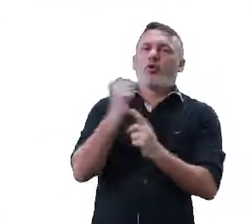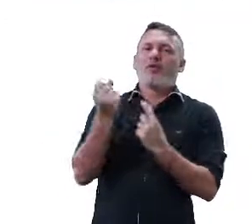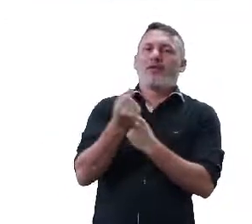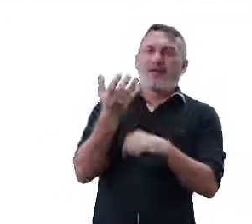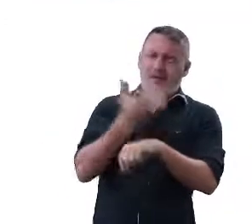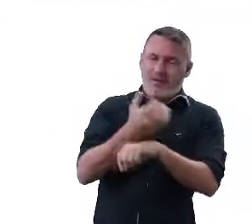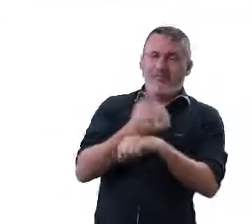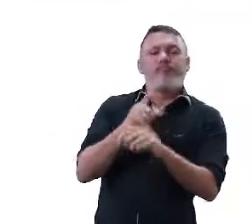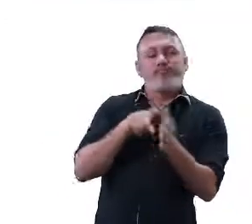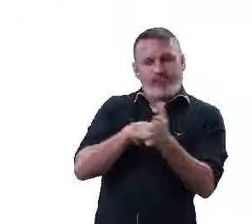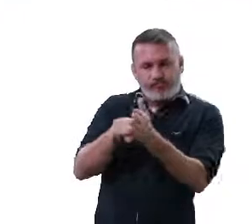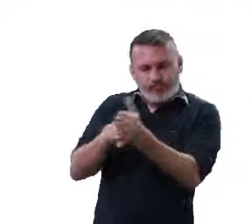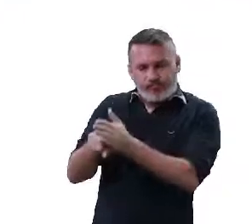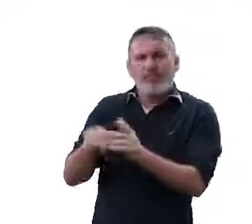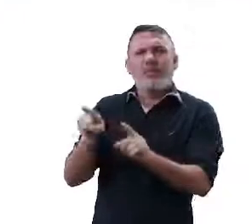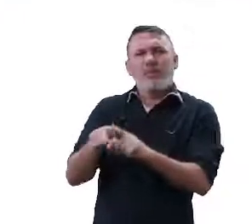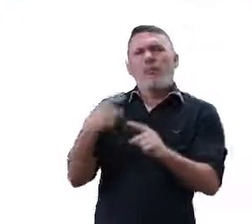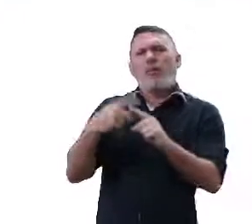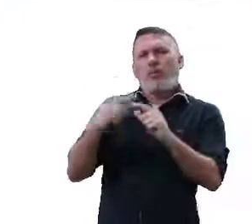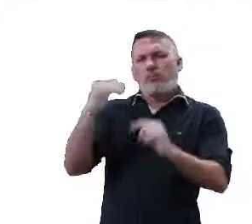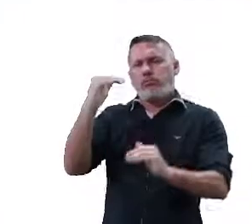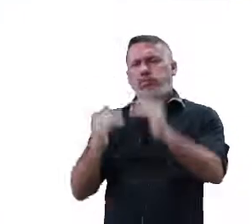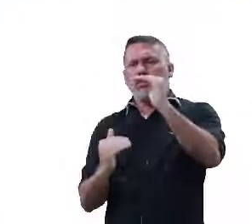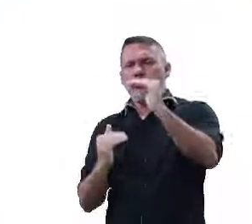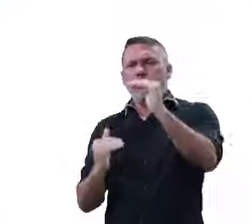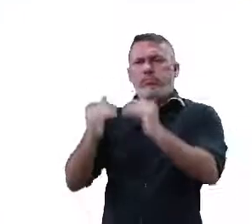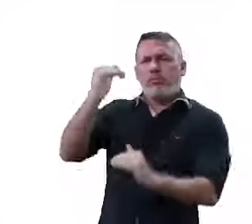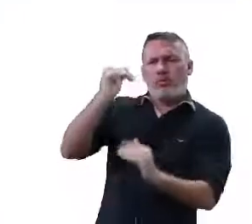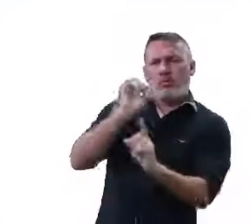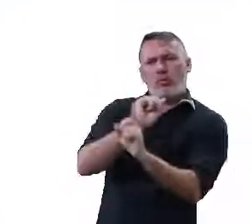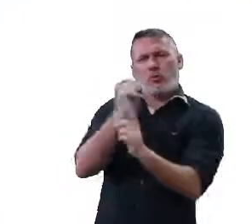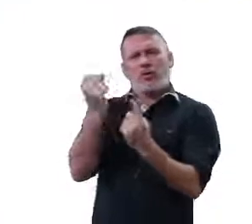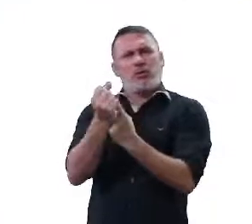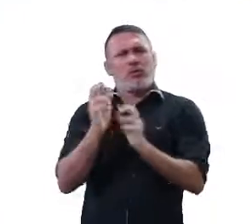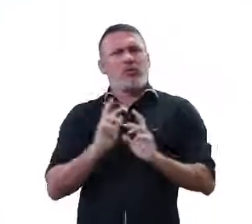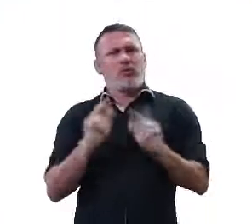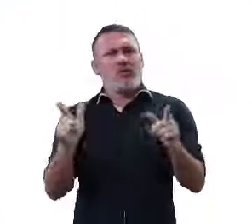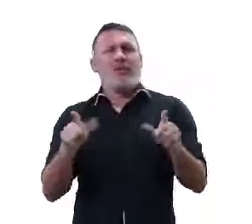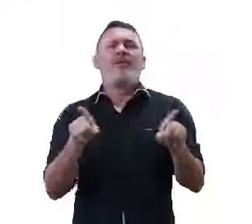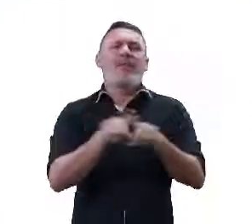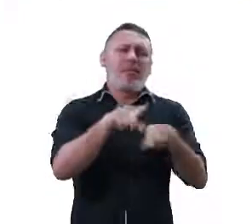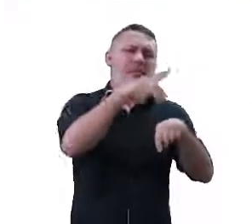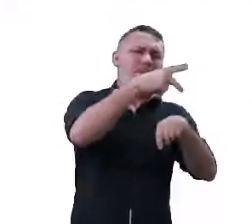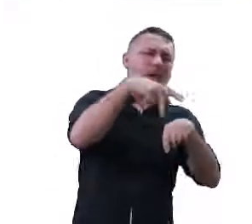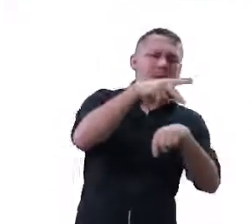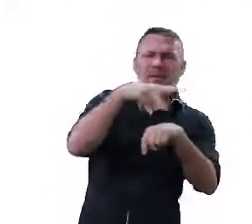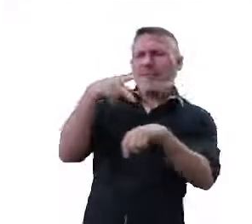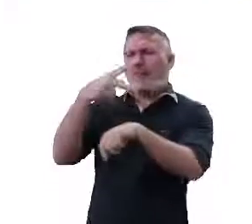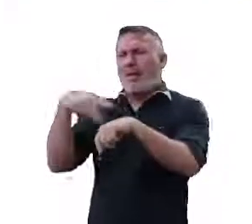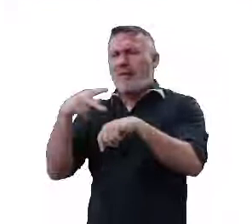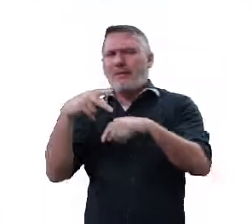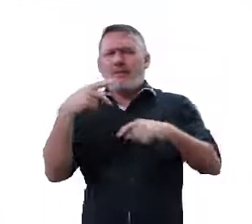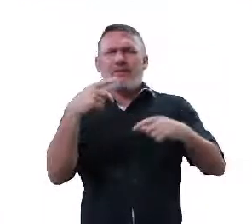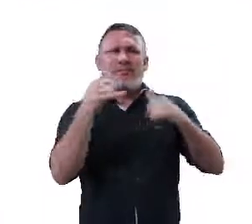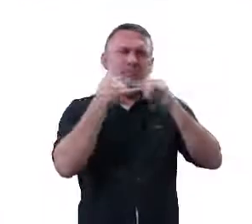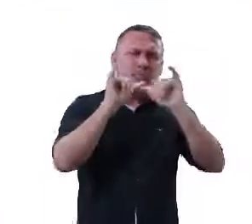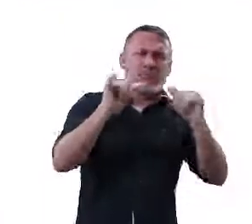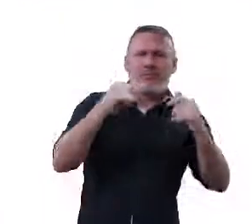econômicos resultam, por exemplo, de disparidades sociais, movimentação entre países,